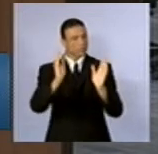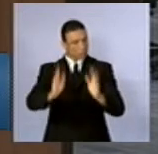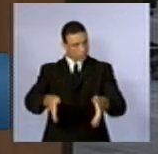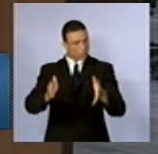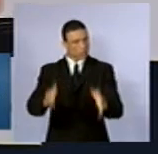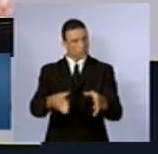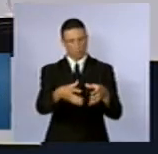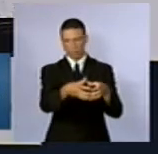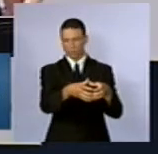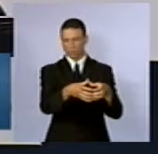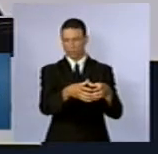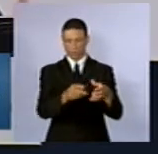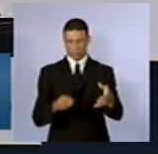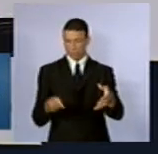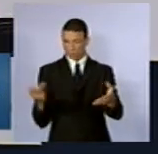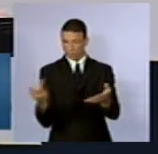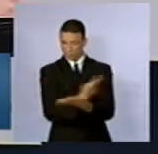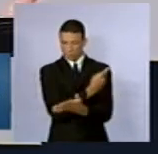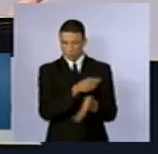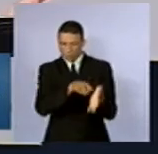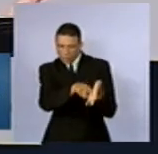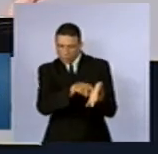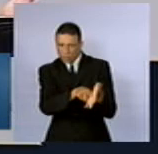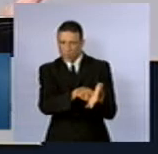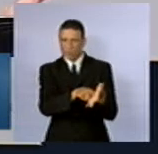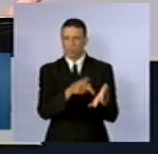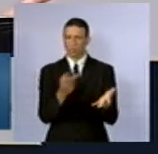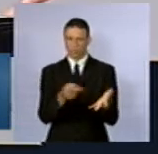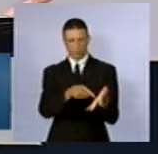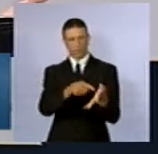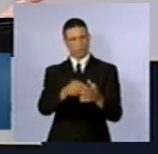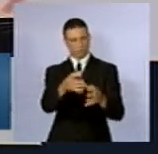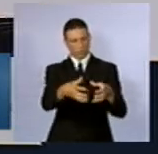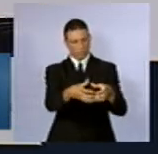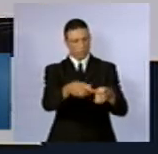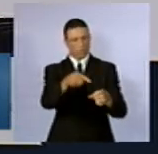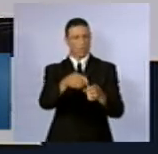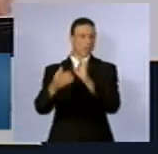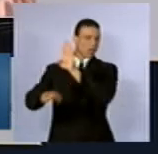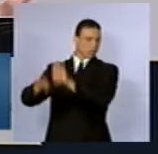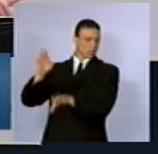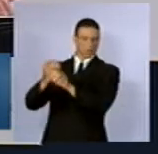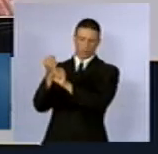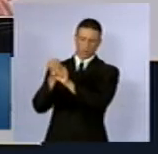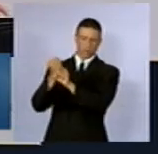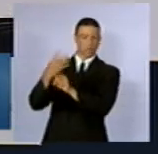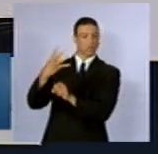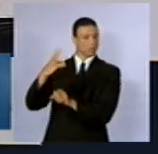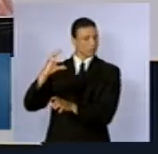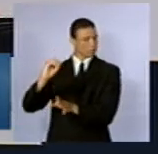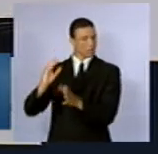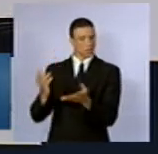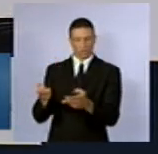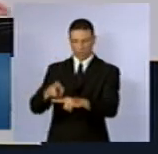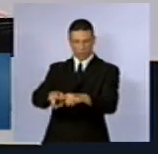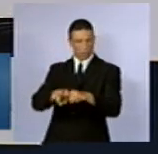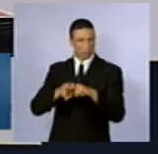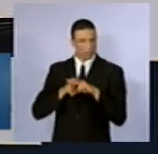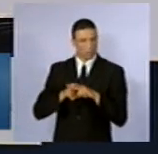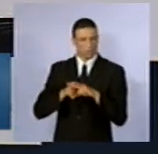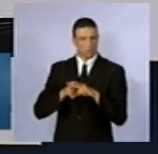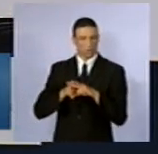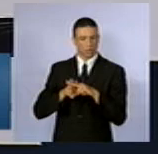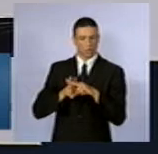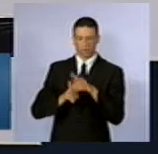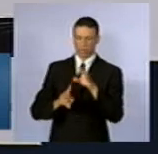aí, que é o caso que nós estamos tratando, parece que são bairros de mais de 40 anos. Portanto, essa composição